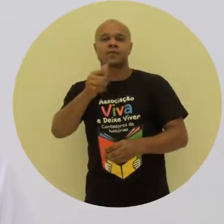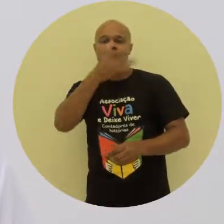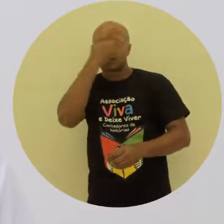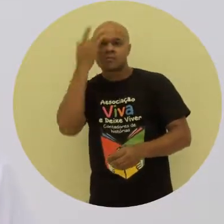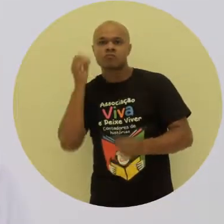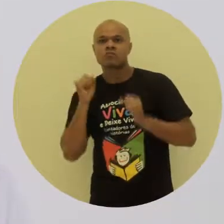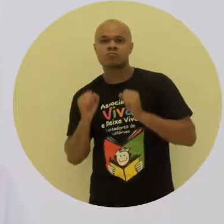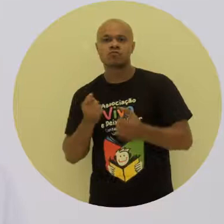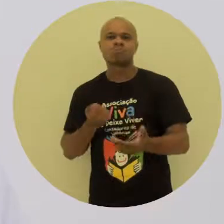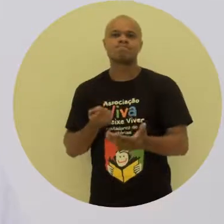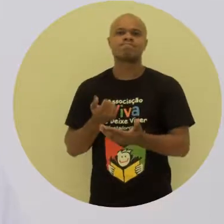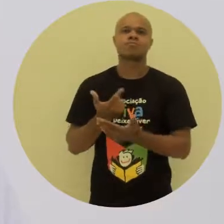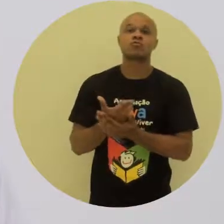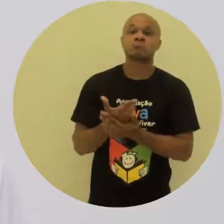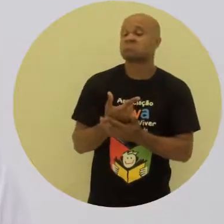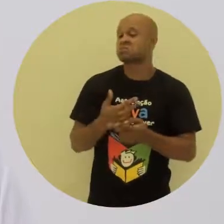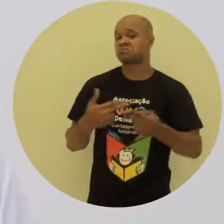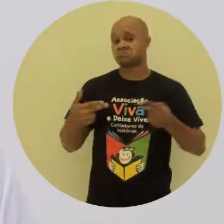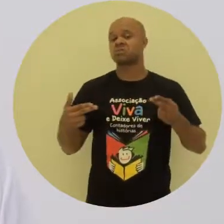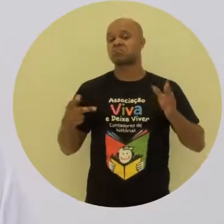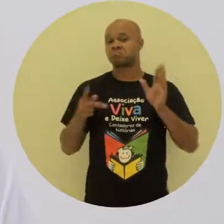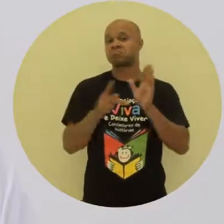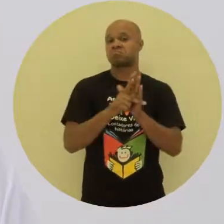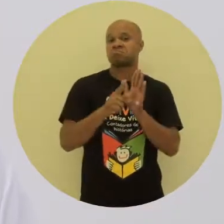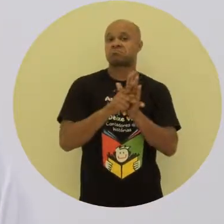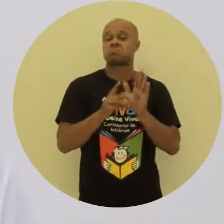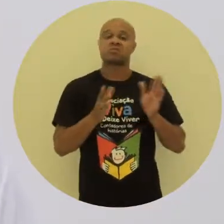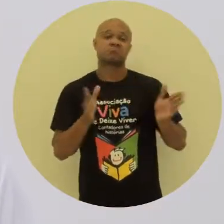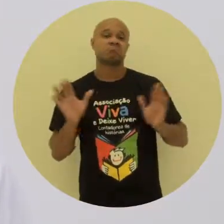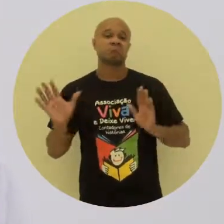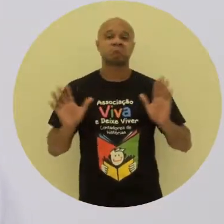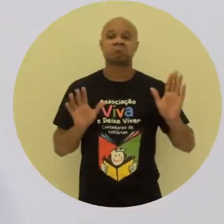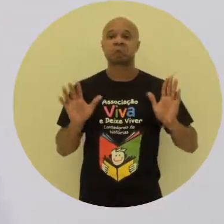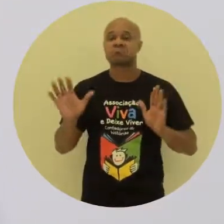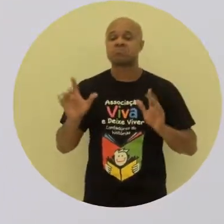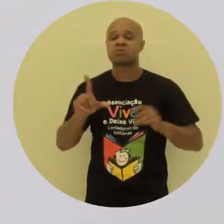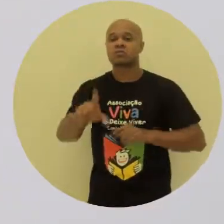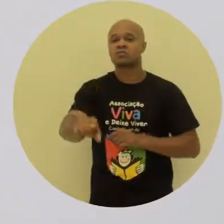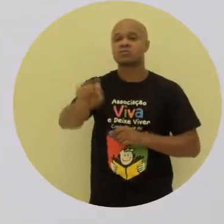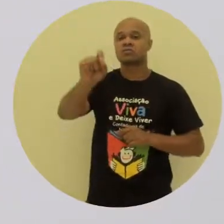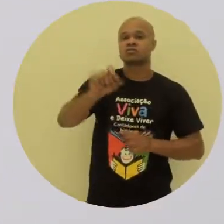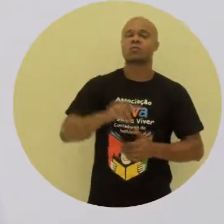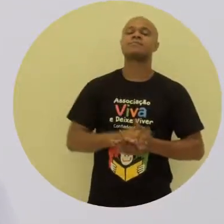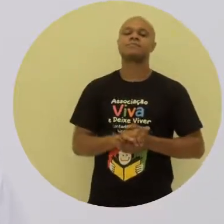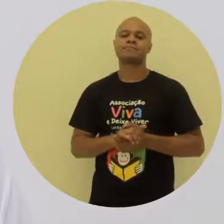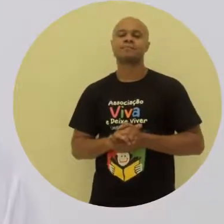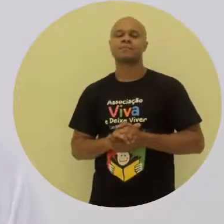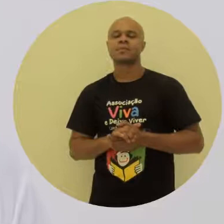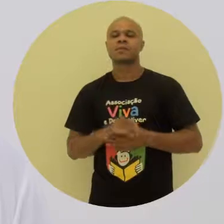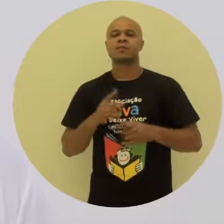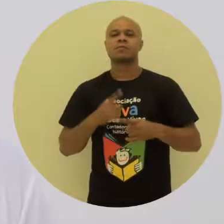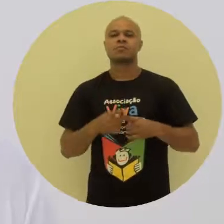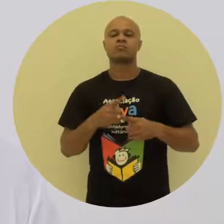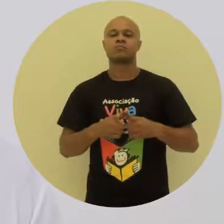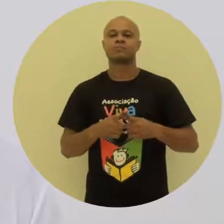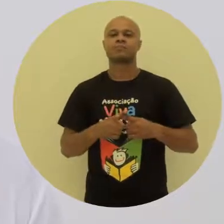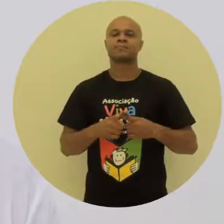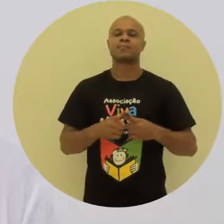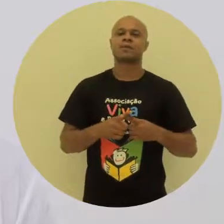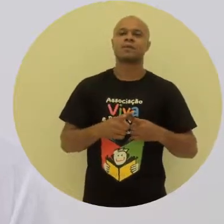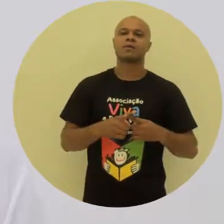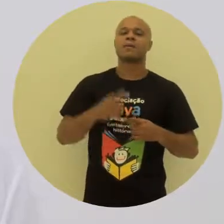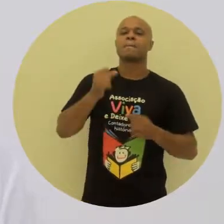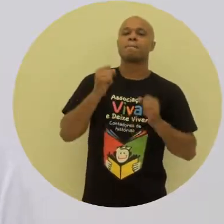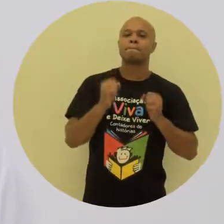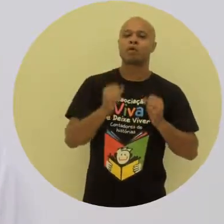pessoas depois podem até consumir peças, partes do avental que foram desenvolvidos, produtos a partir dele